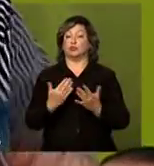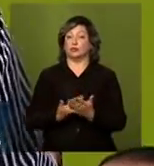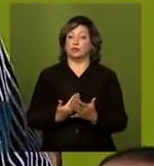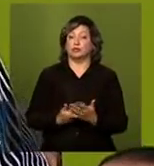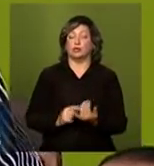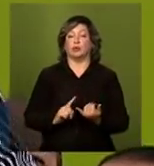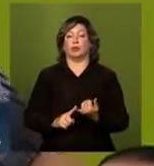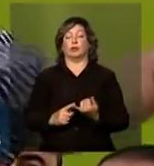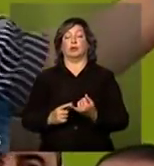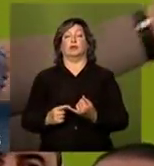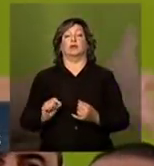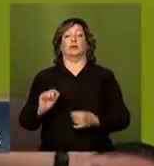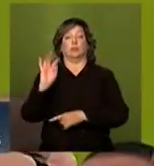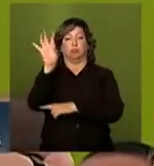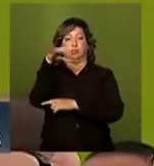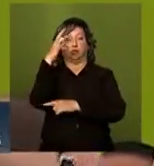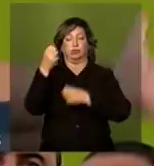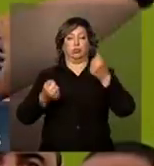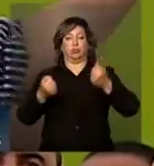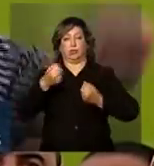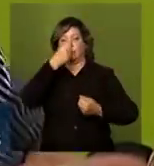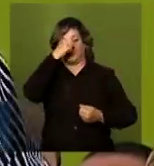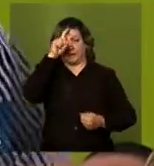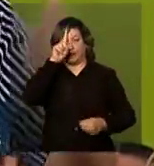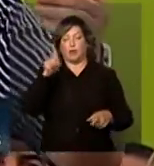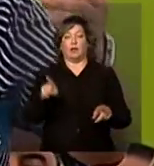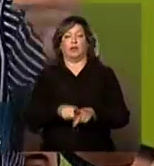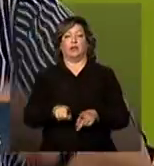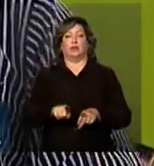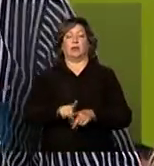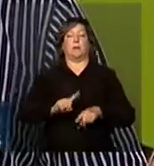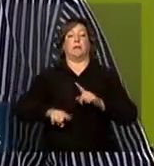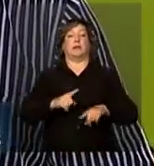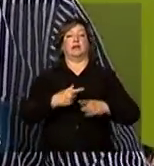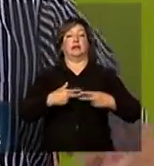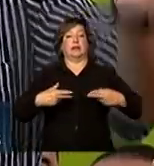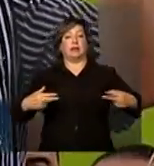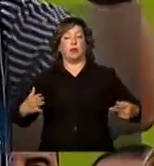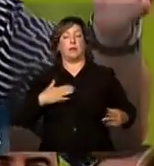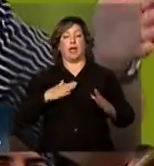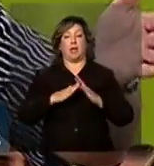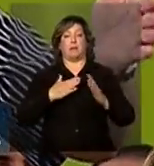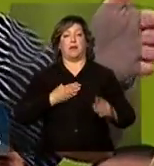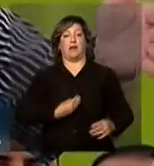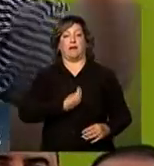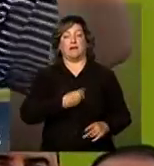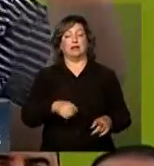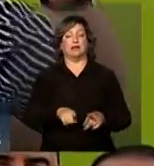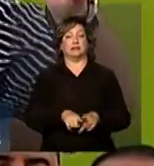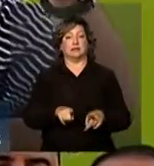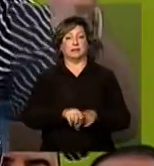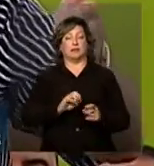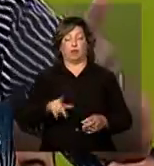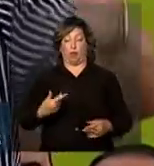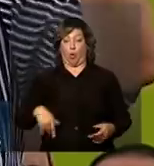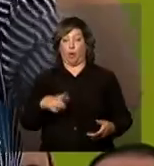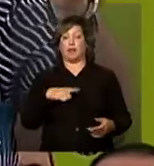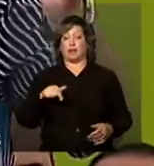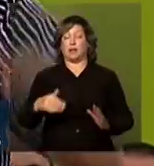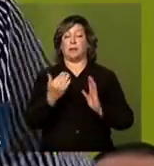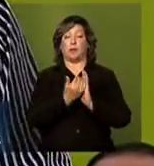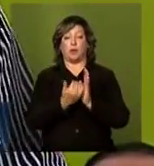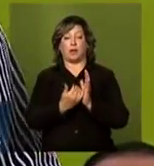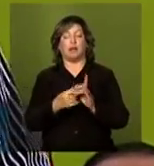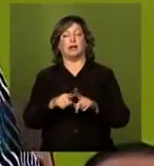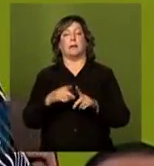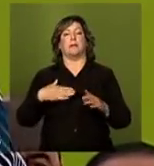as ambulâncias o material do Minha Casa Minha Vida que a prefeita Elisa falou E hoje nós também temos o Minha Casa Minha Vida no